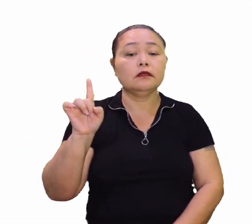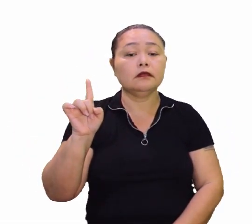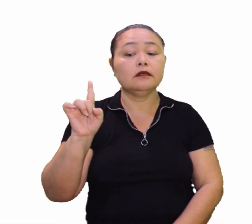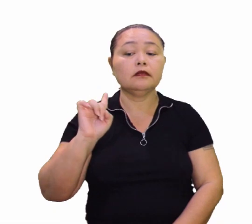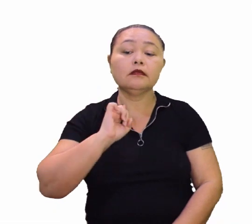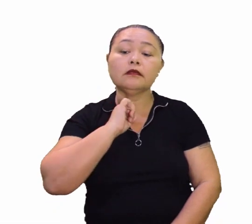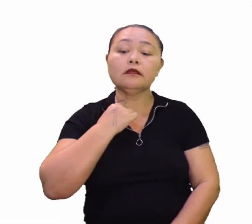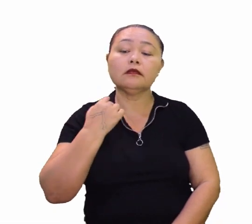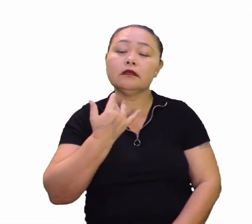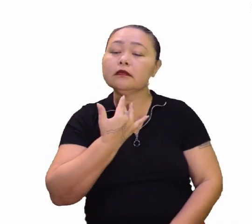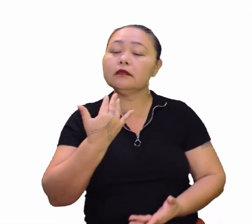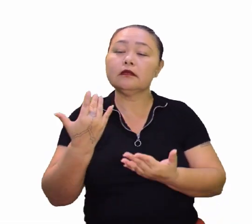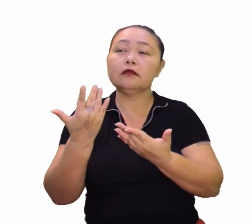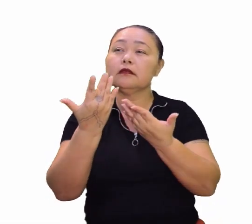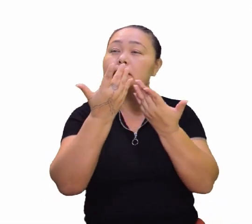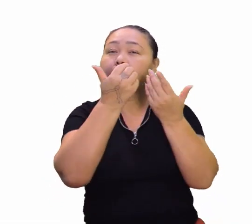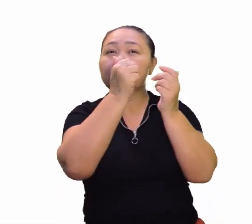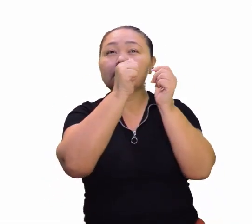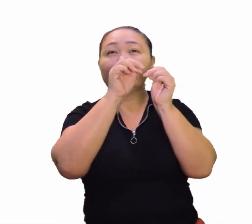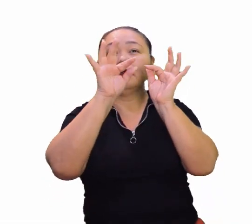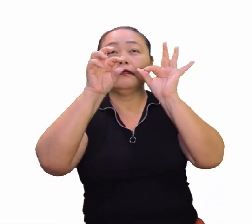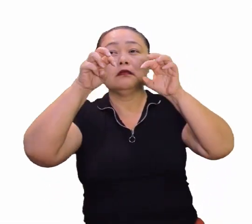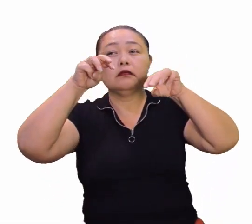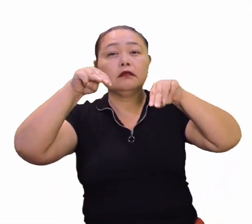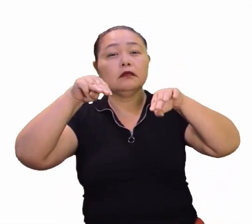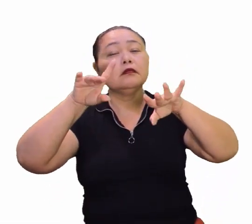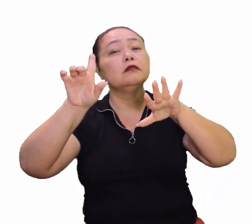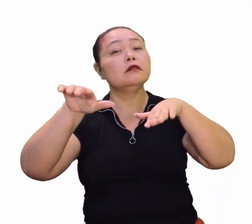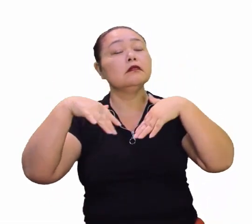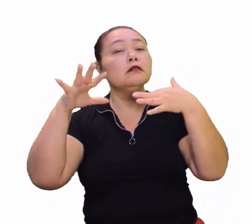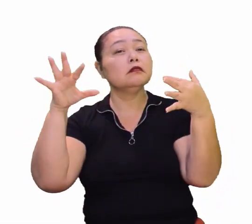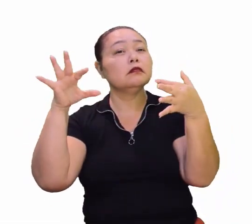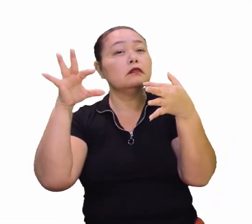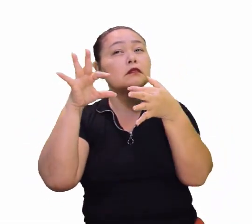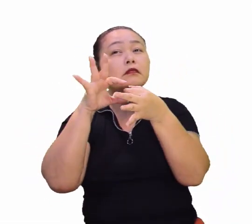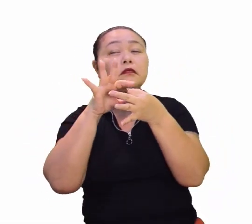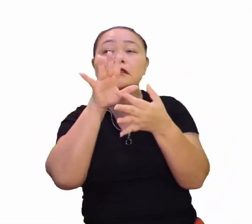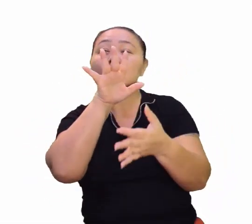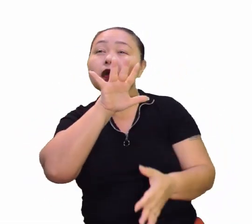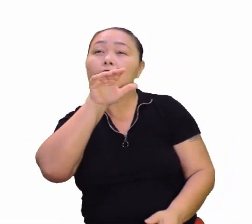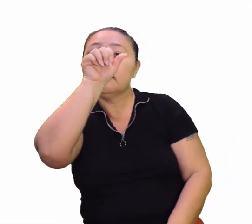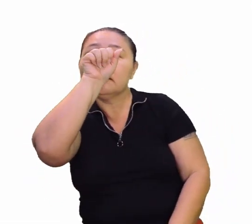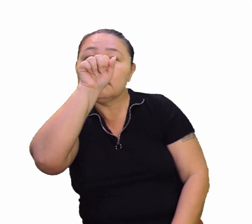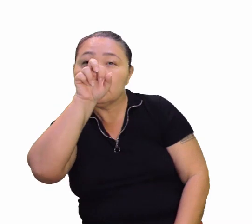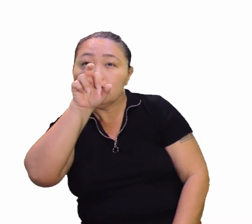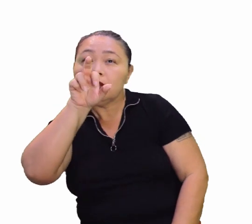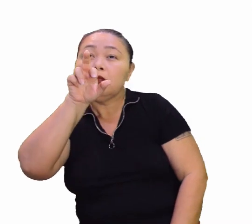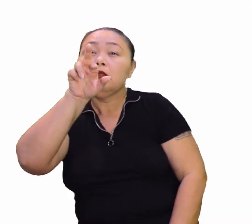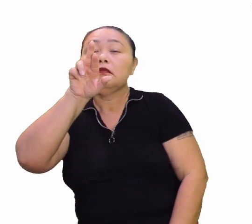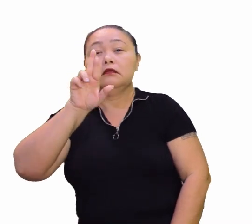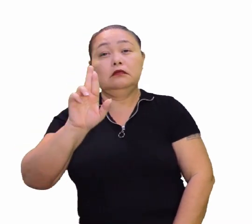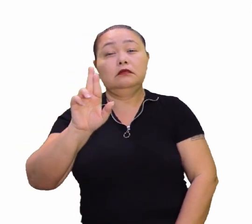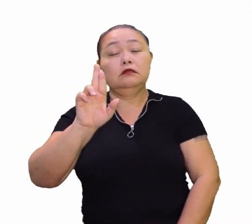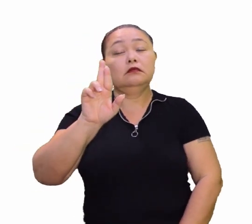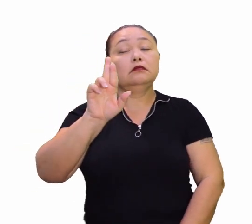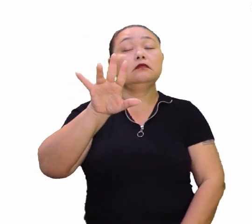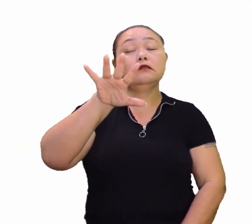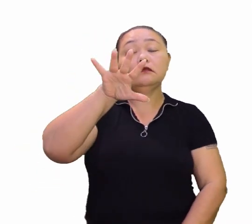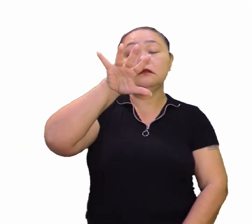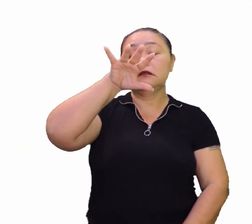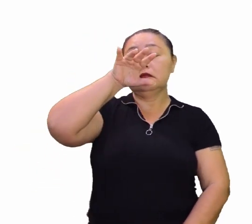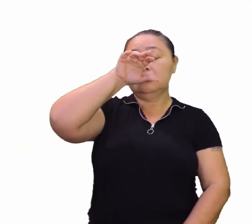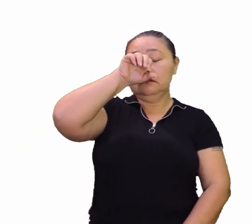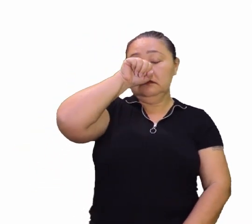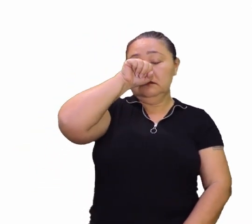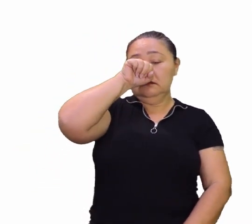da atmosfera envolve aquele ar que, inclusive, a gente